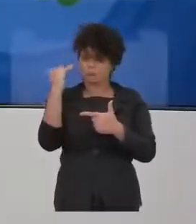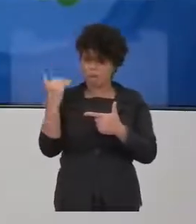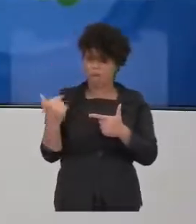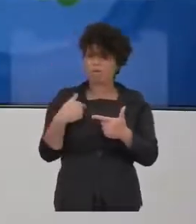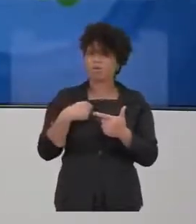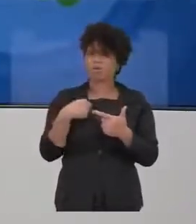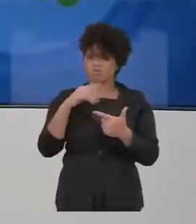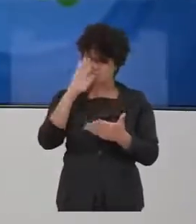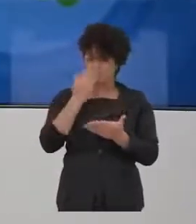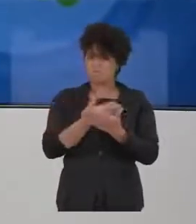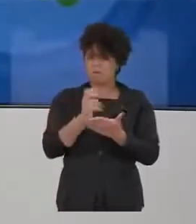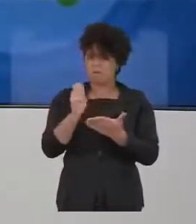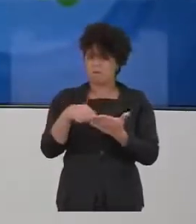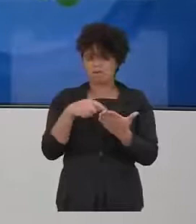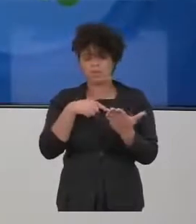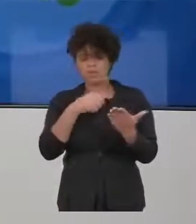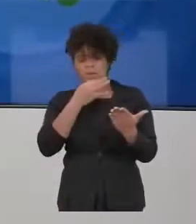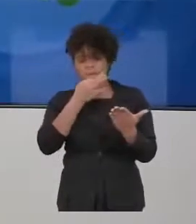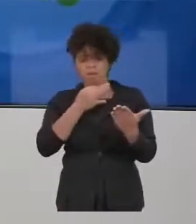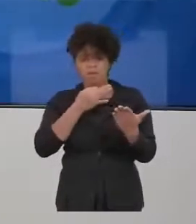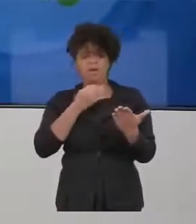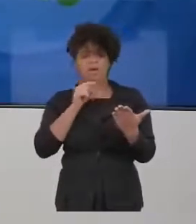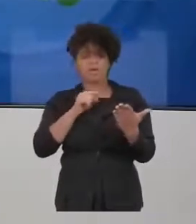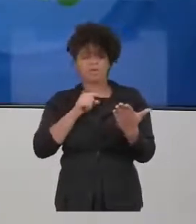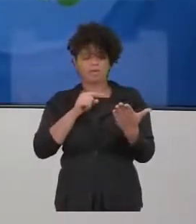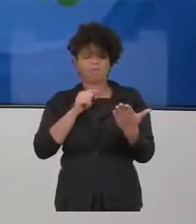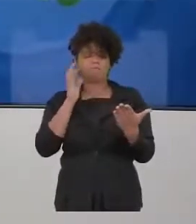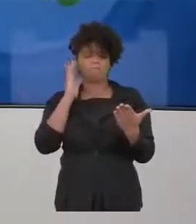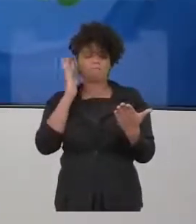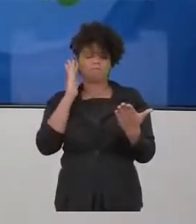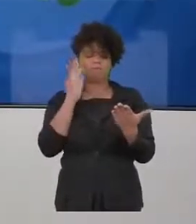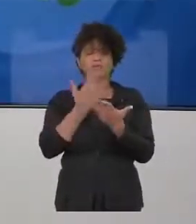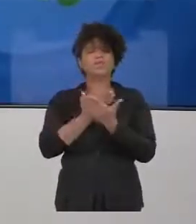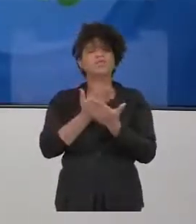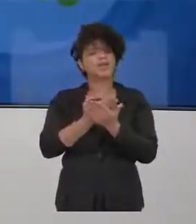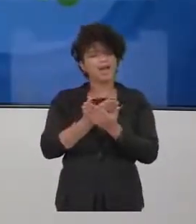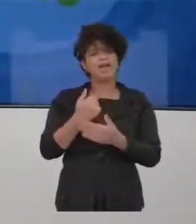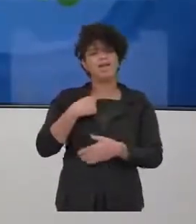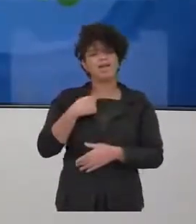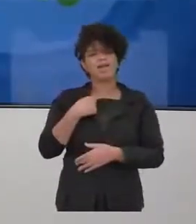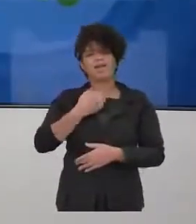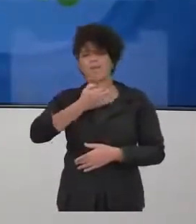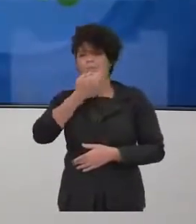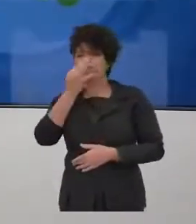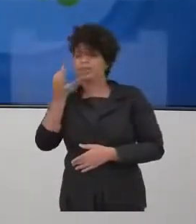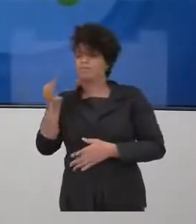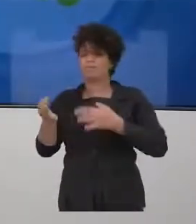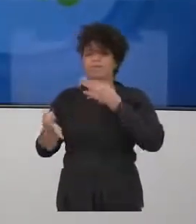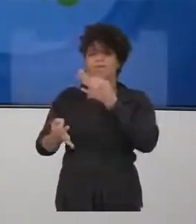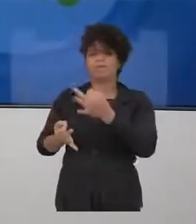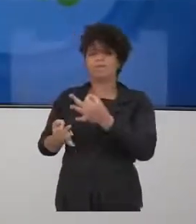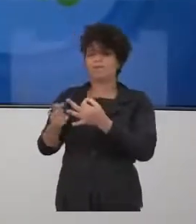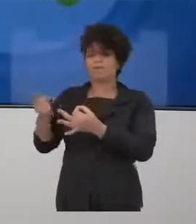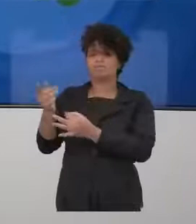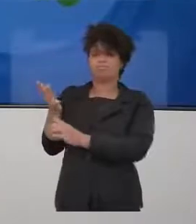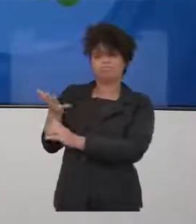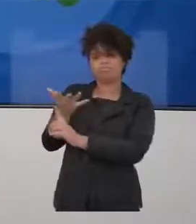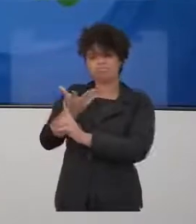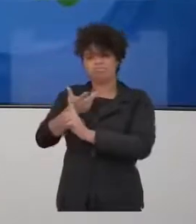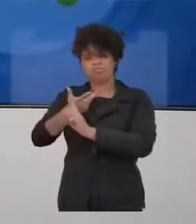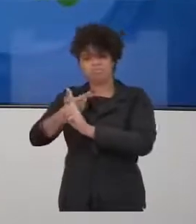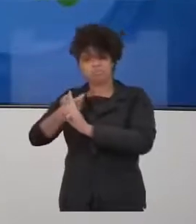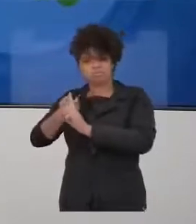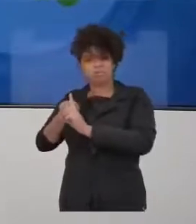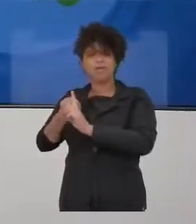olha, eu questionei as minhas convicções, eu fui estudar e, olha, vou com argumentos tentar convencer, vou falar assim,